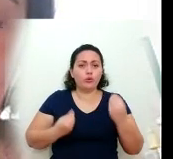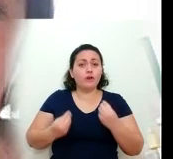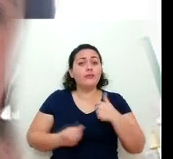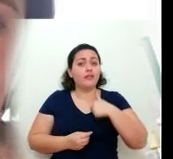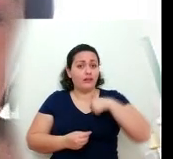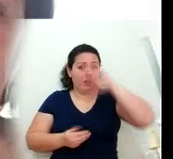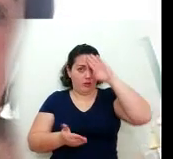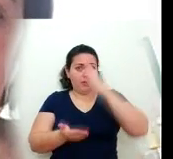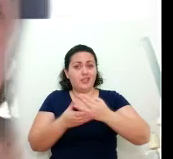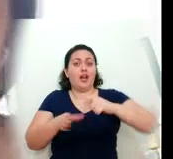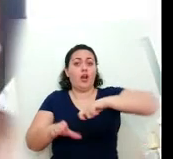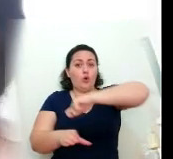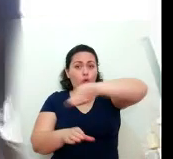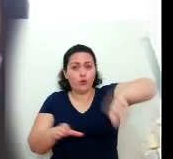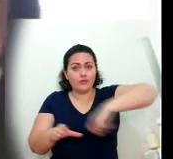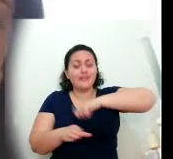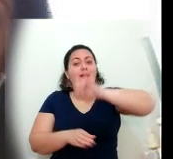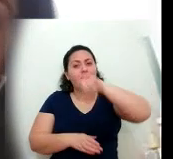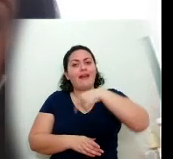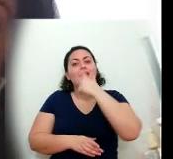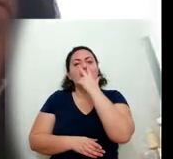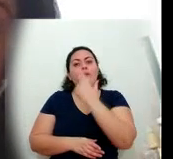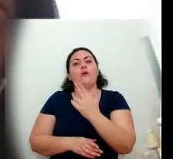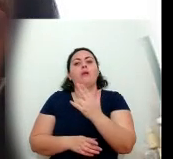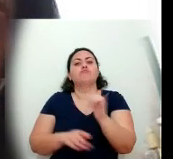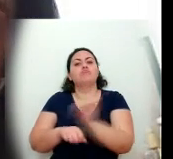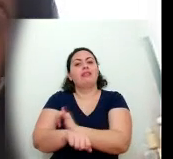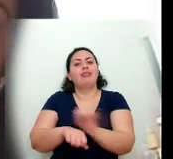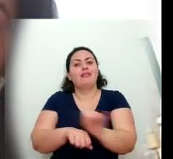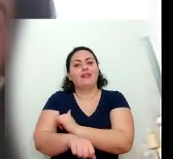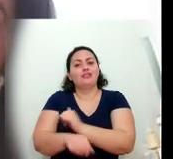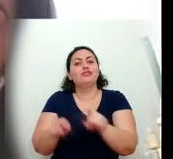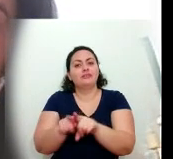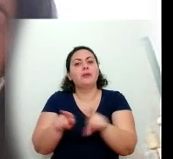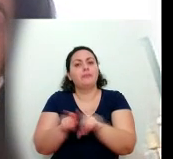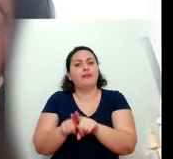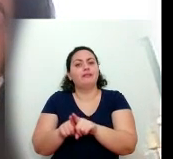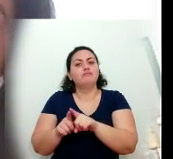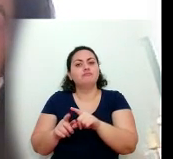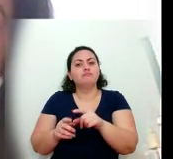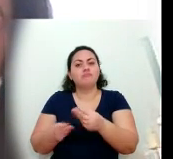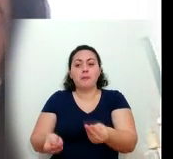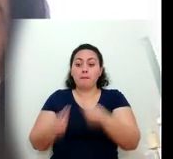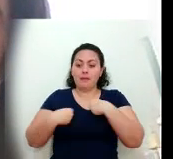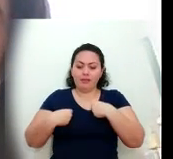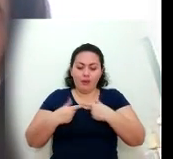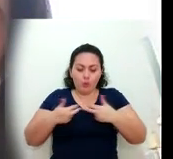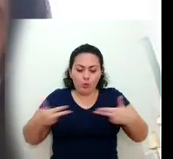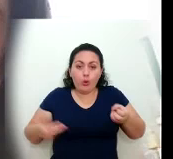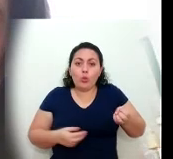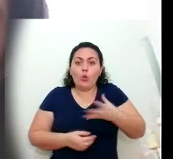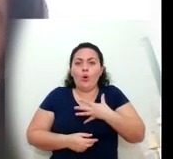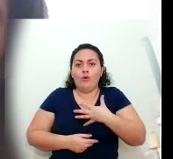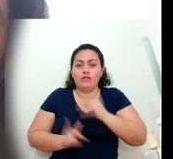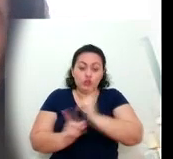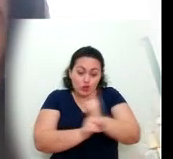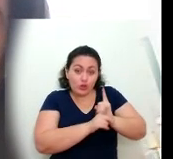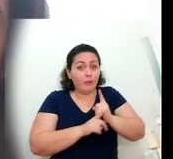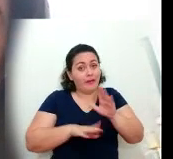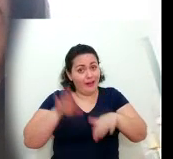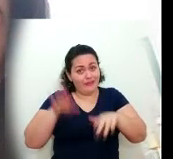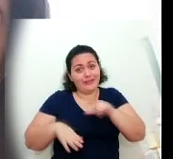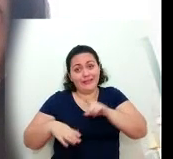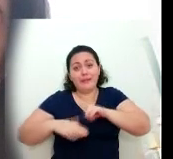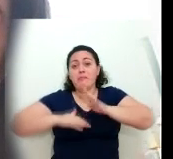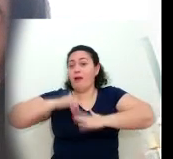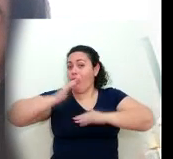E a cozinha, eu também acredito que é uma forma da gente conseguir também descobrir coisas novas e até